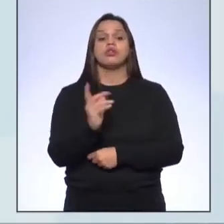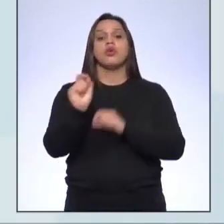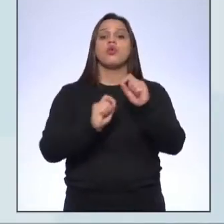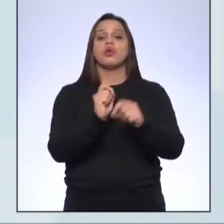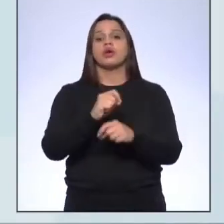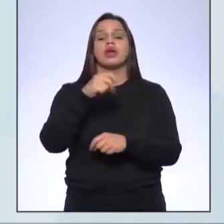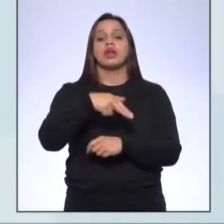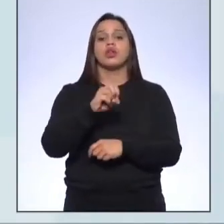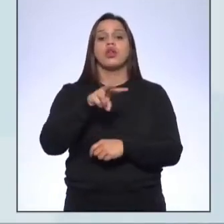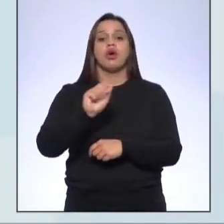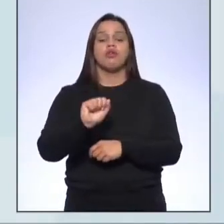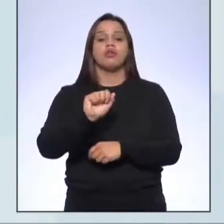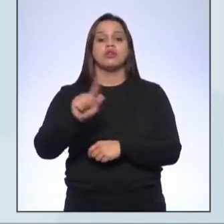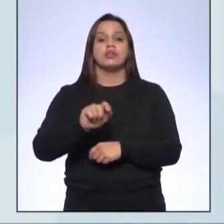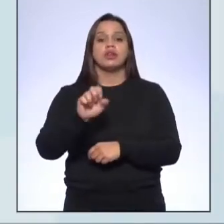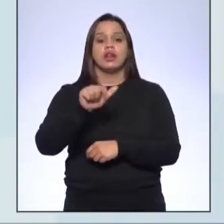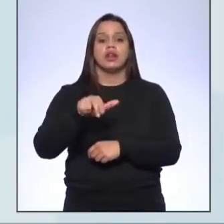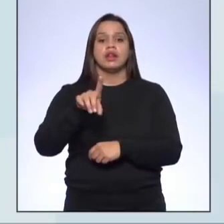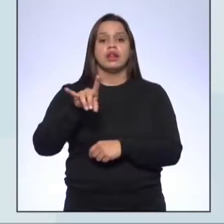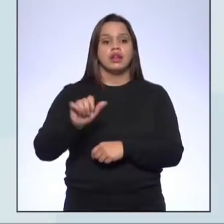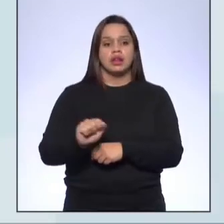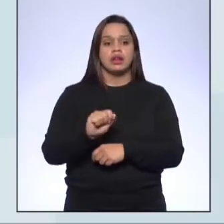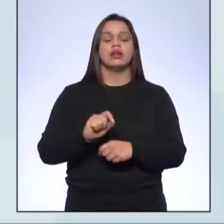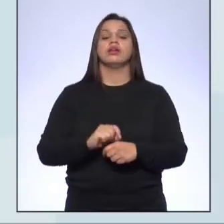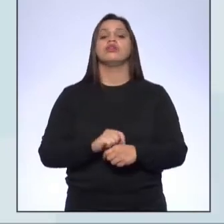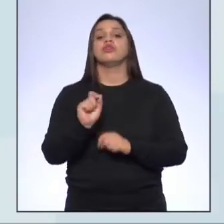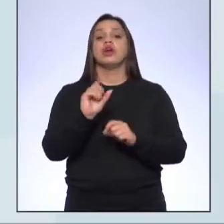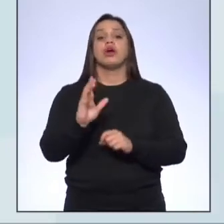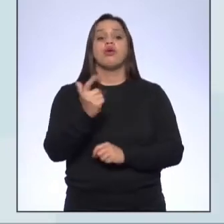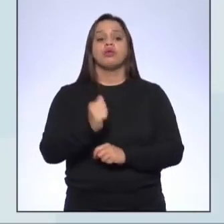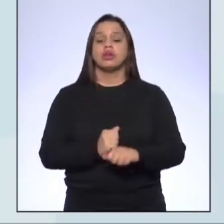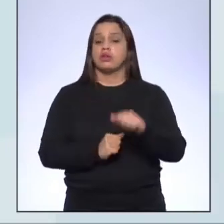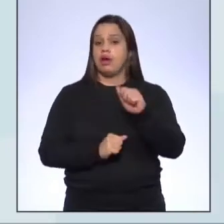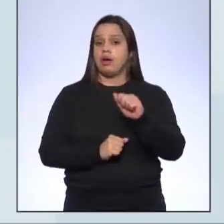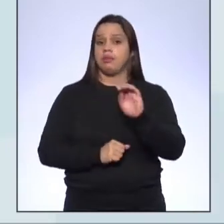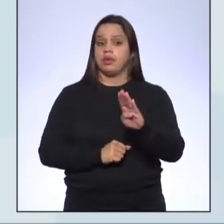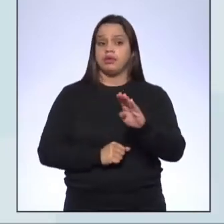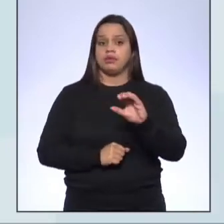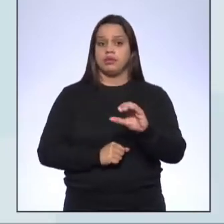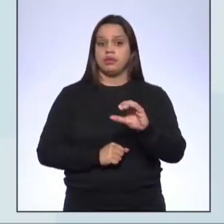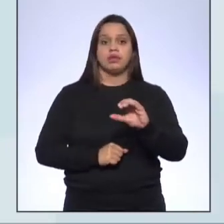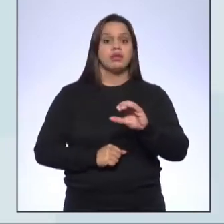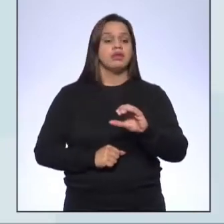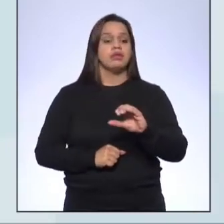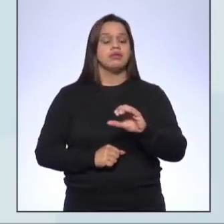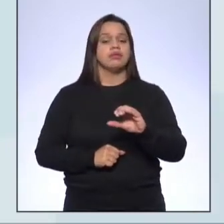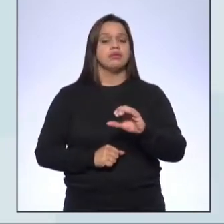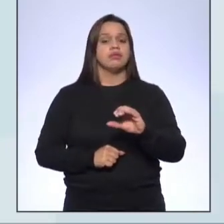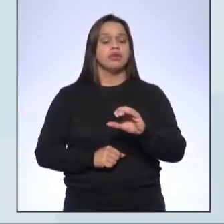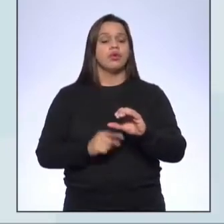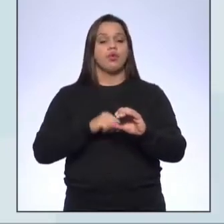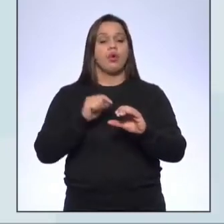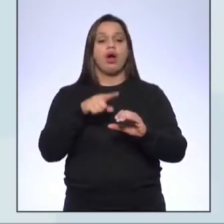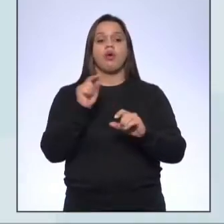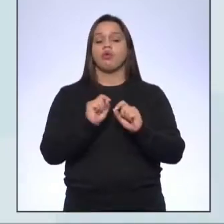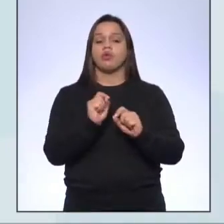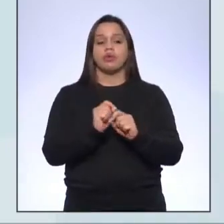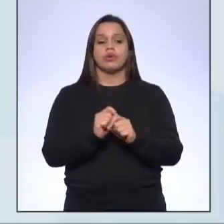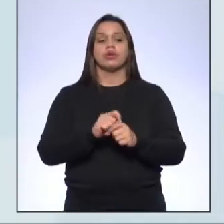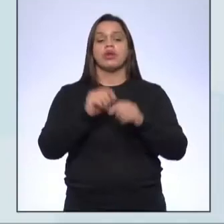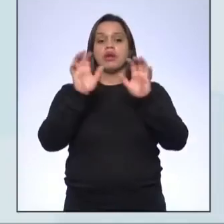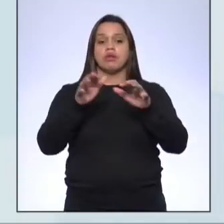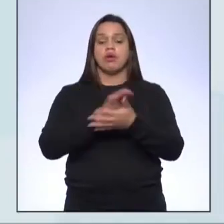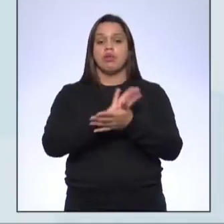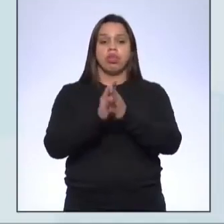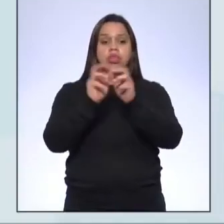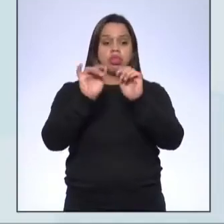landslide. Enchente e deslizamento. B. Rain, strong winds, chuva e ventos fortes. E